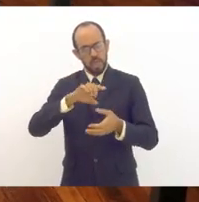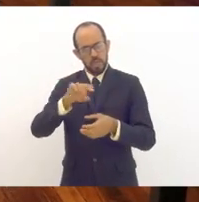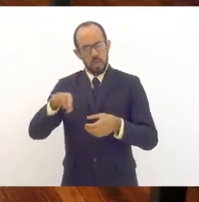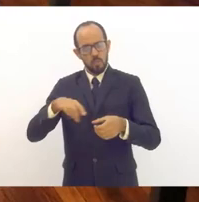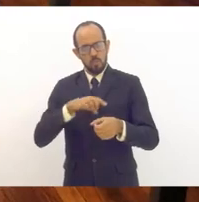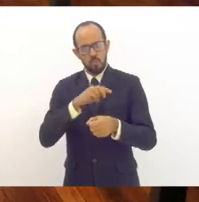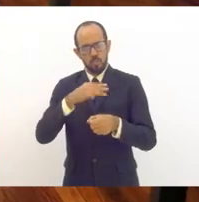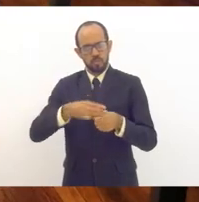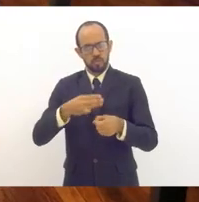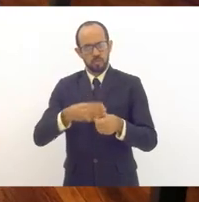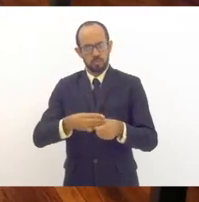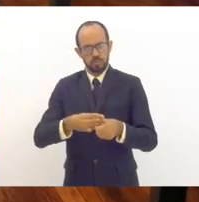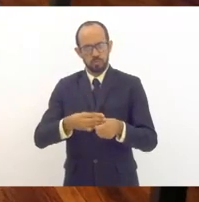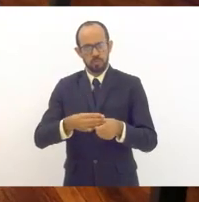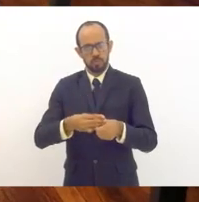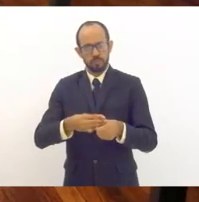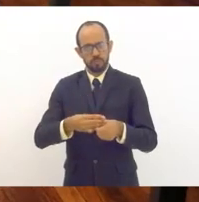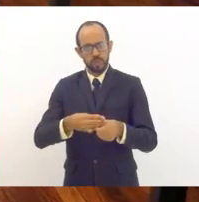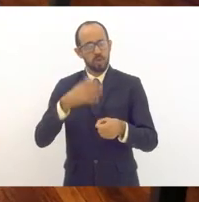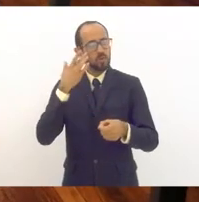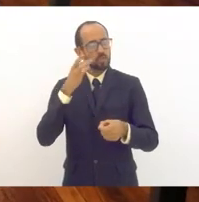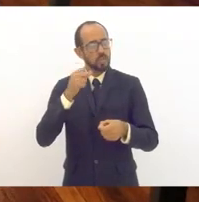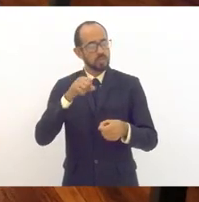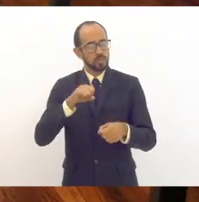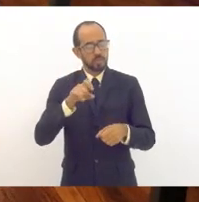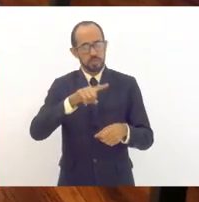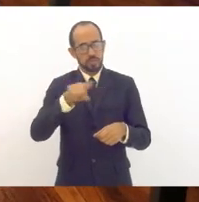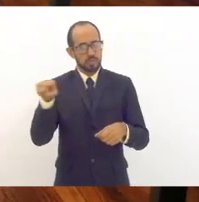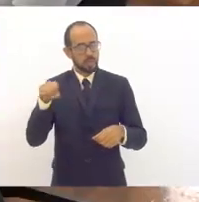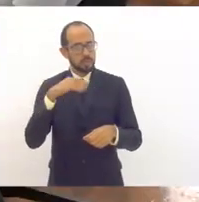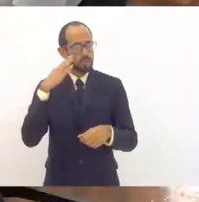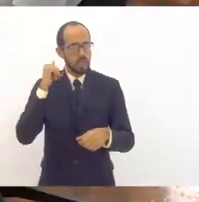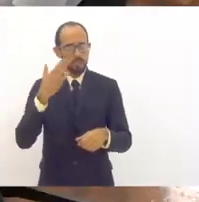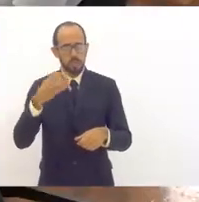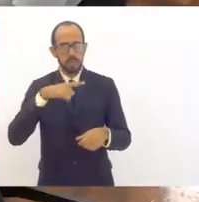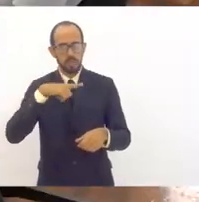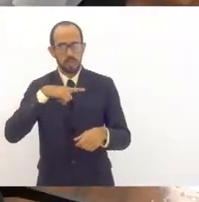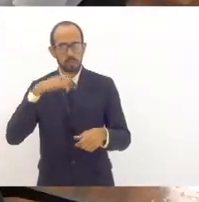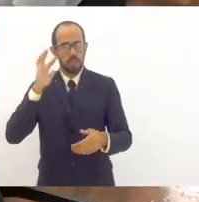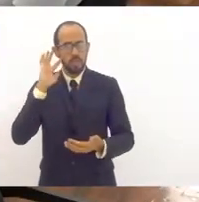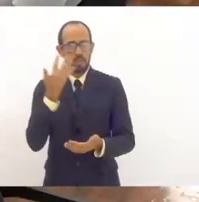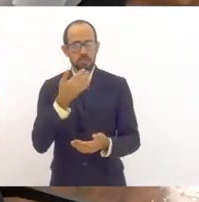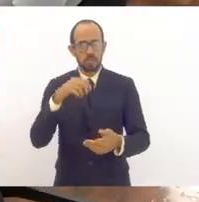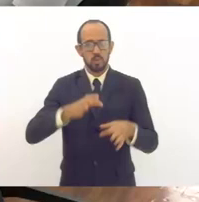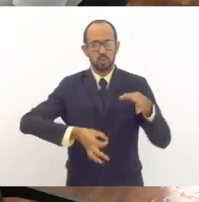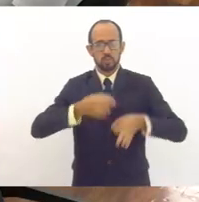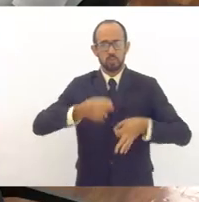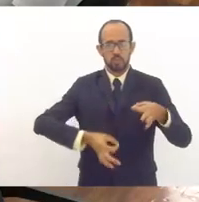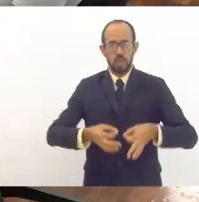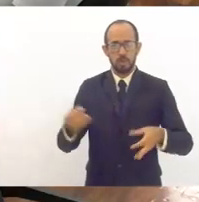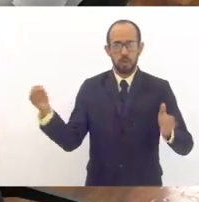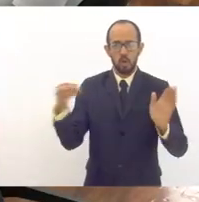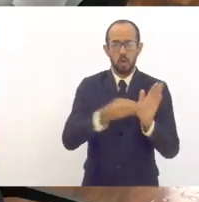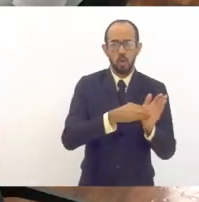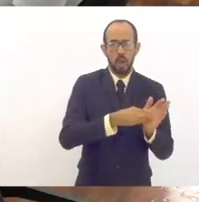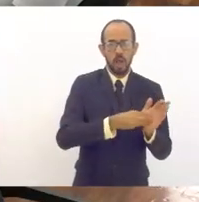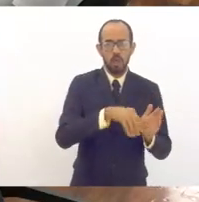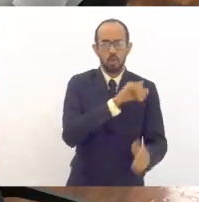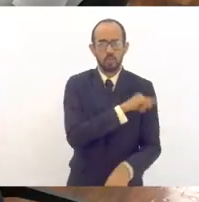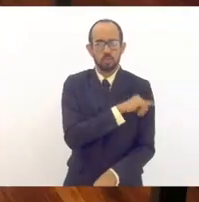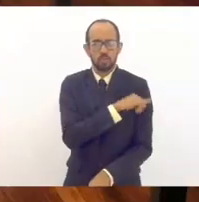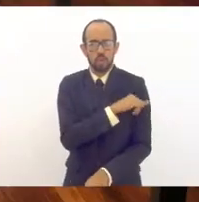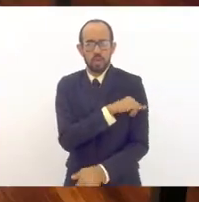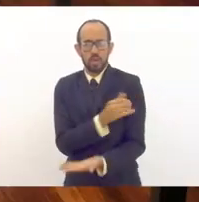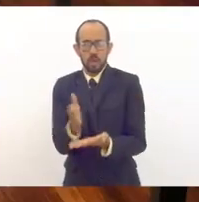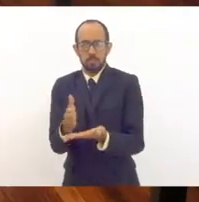eu não sei se vocês sabem tem uma decisão de judicial para incluir o Rio de Janeiro na partilha